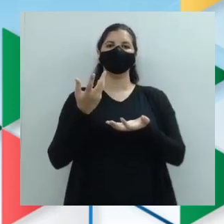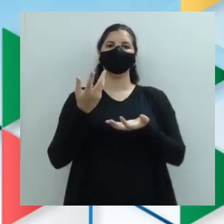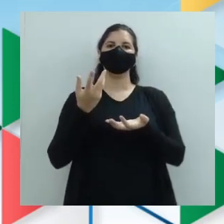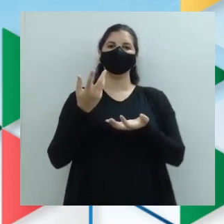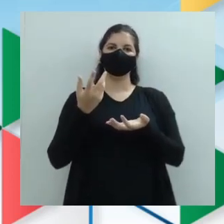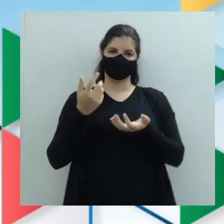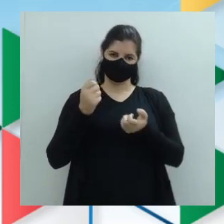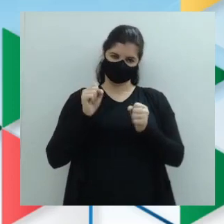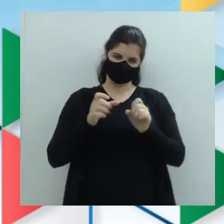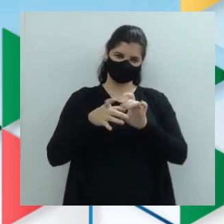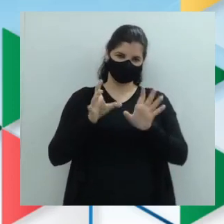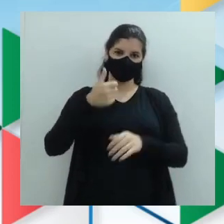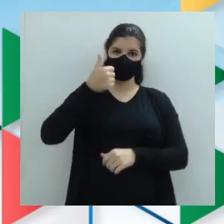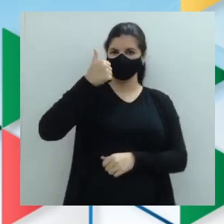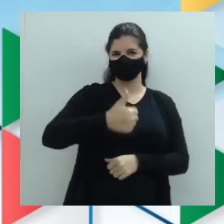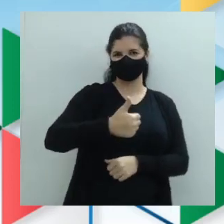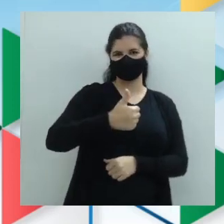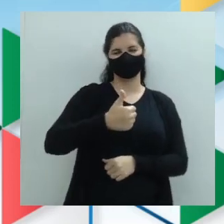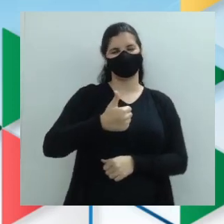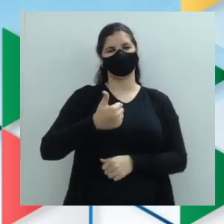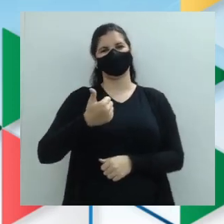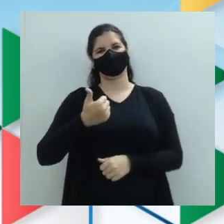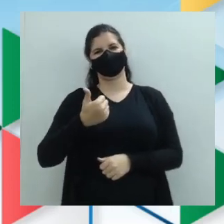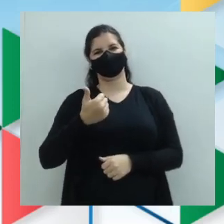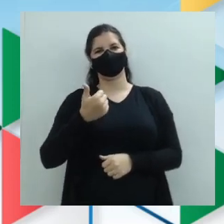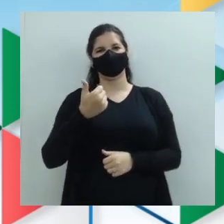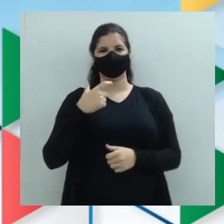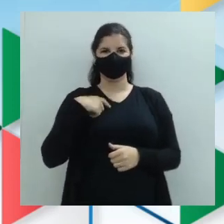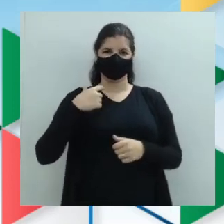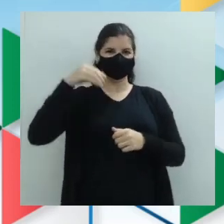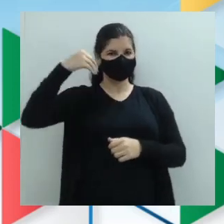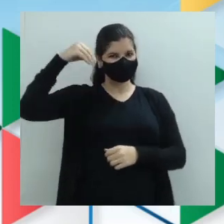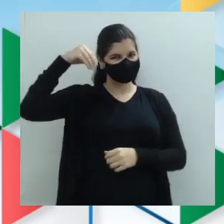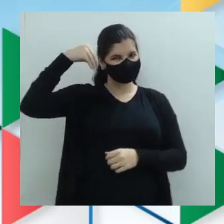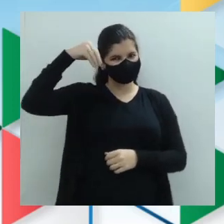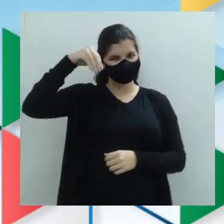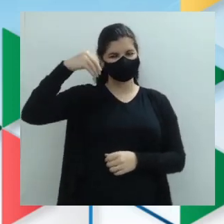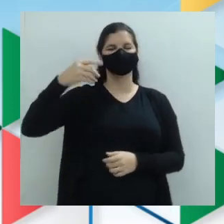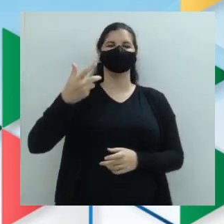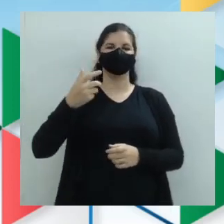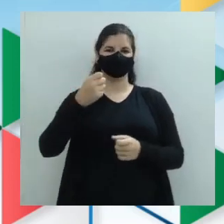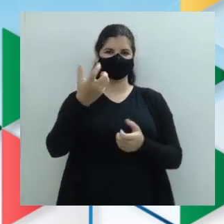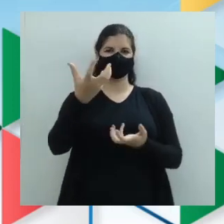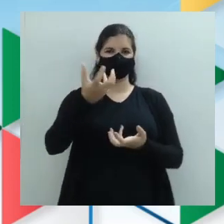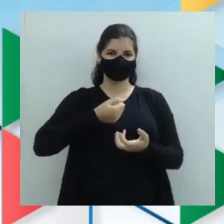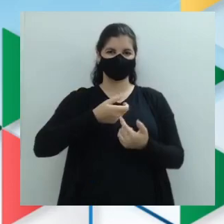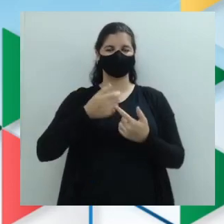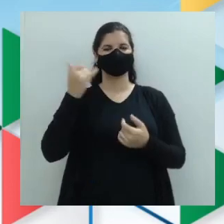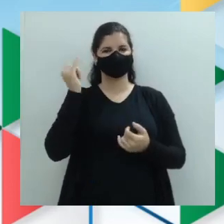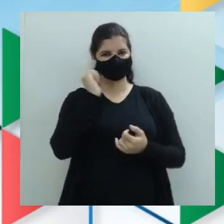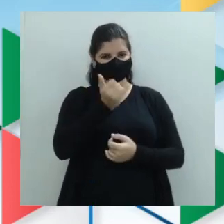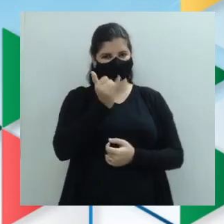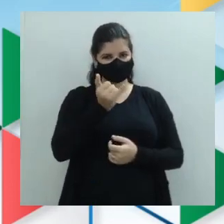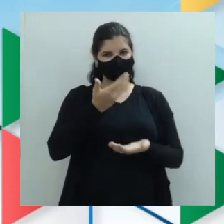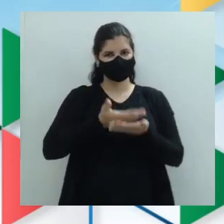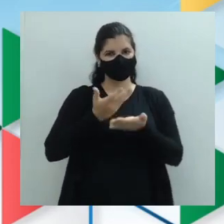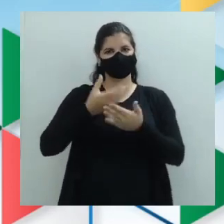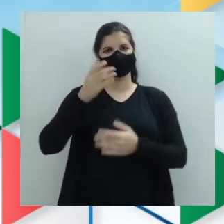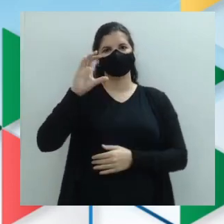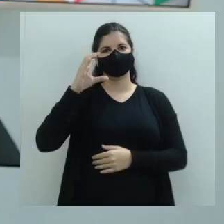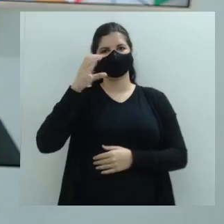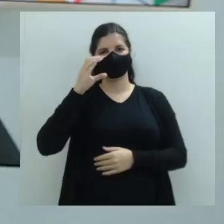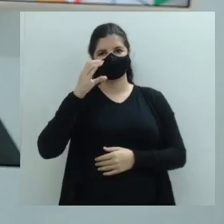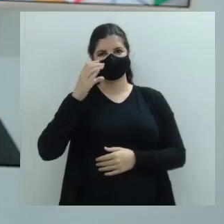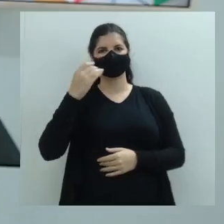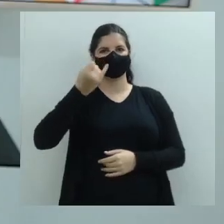ali, ó, dá aquele velho like, aperta ali aquele sininho para que vocês possam receber a notificação da aula de ciências, que